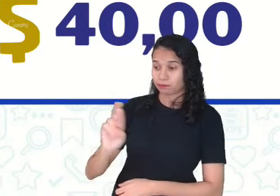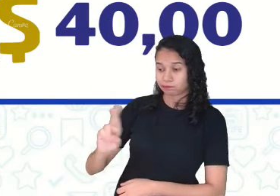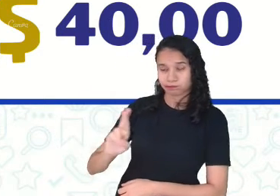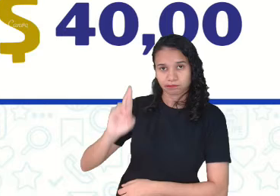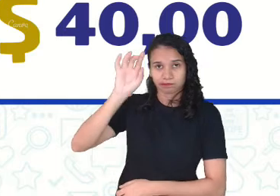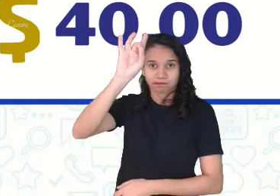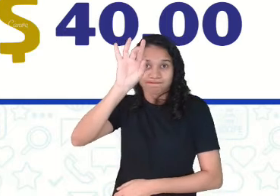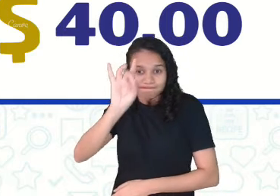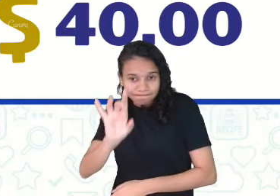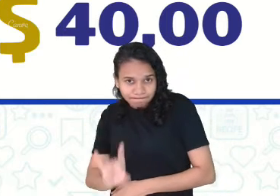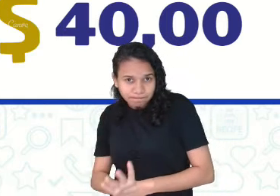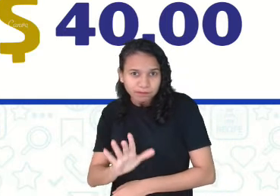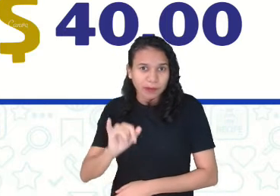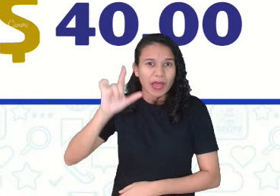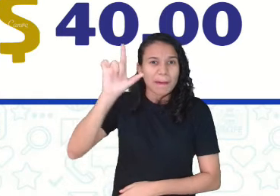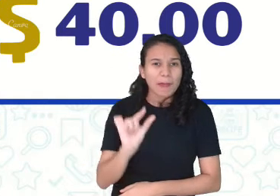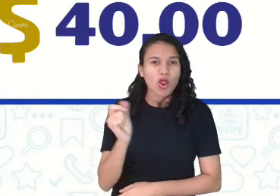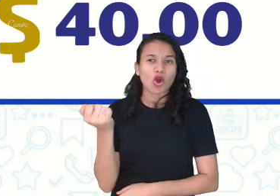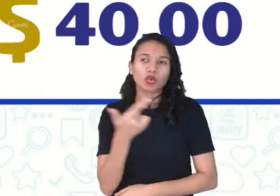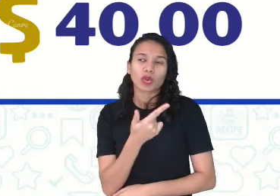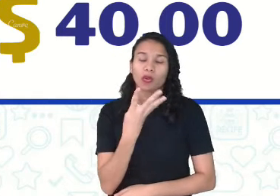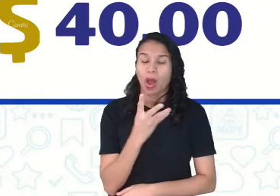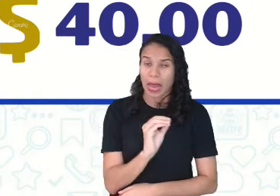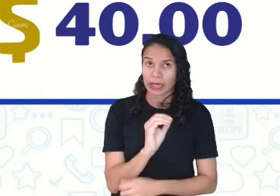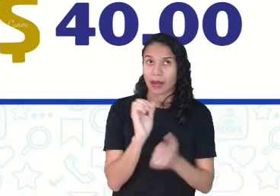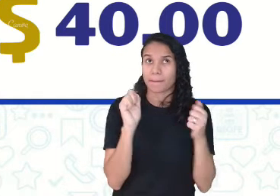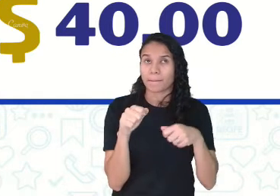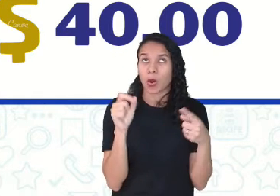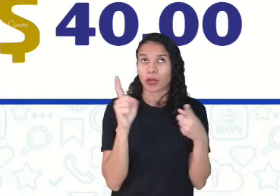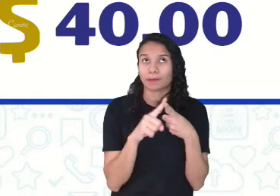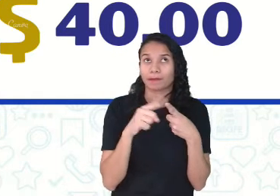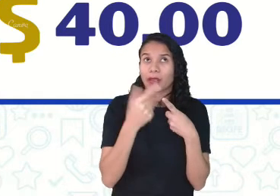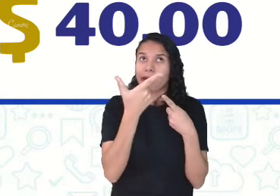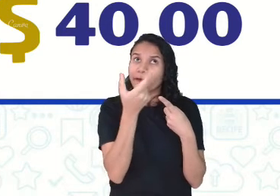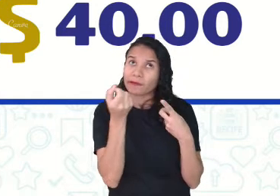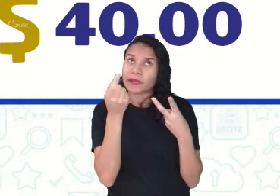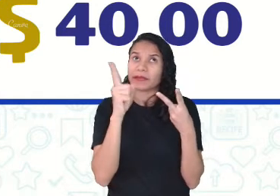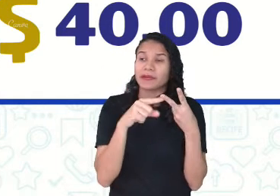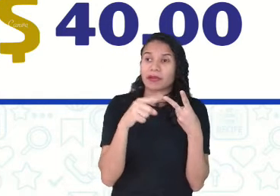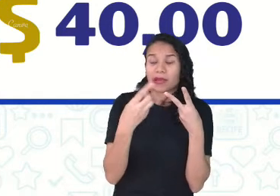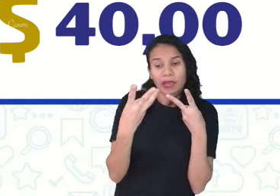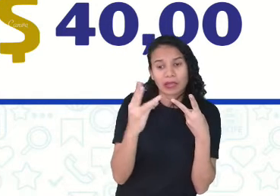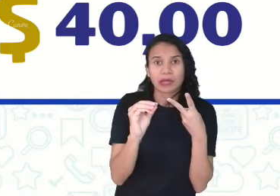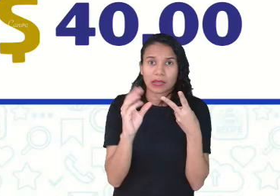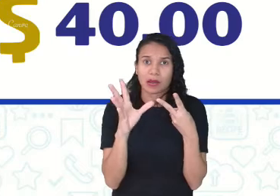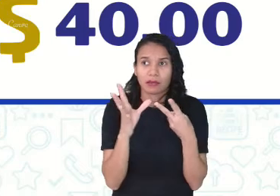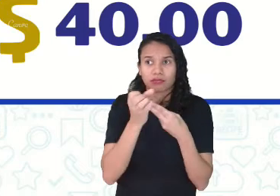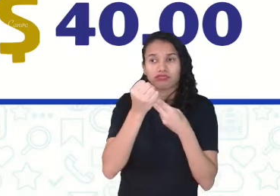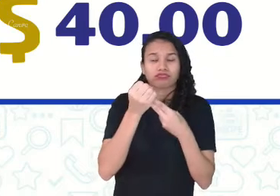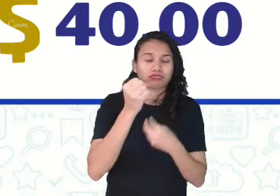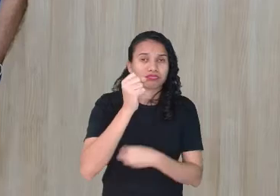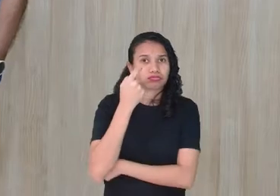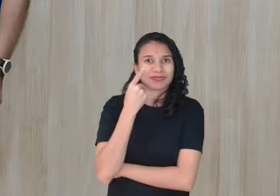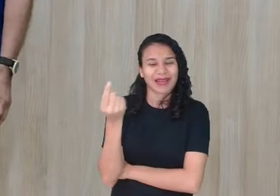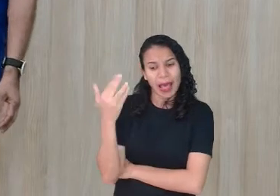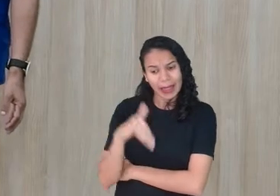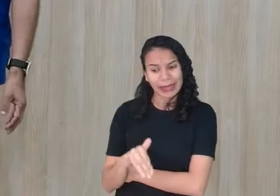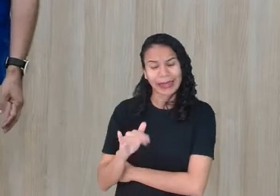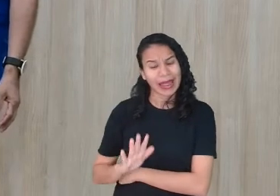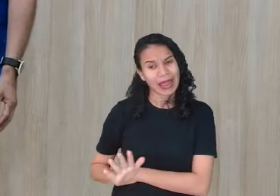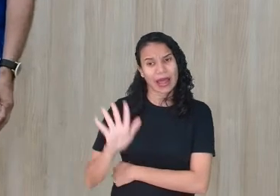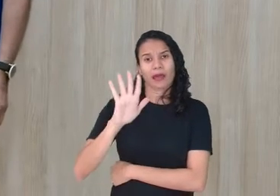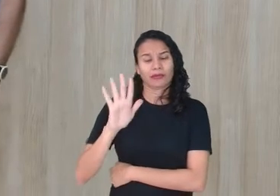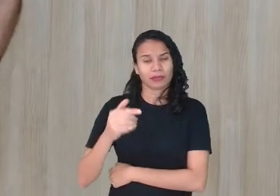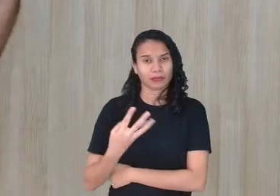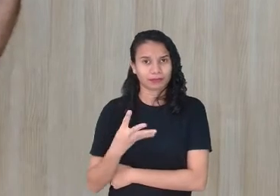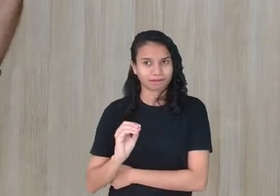uma. Para ser menos de que 40, eu só posso pegar as de R$20 e as de R$30. Porque aqui não dá. Aqui não